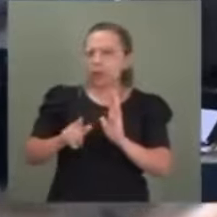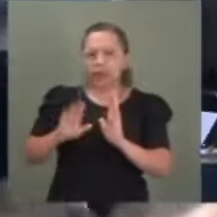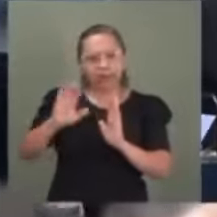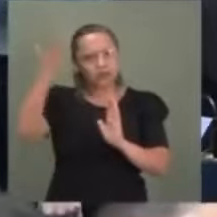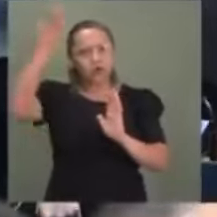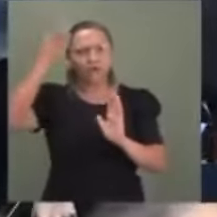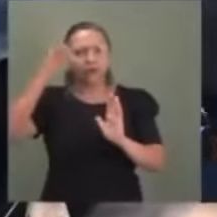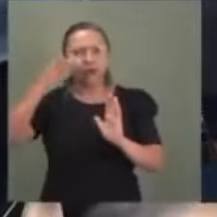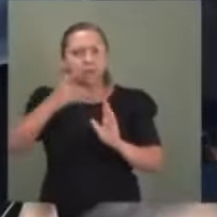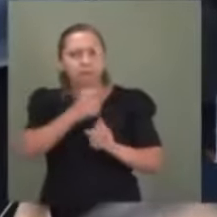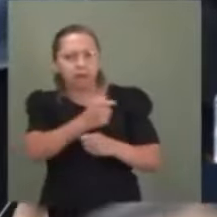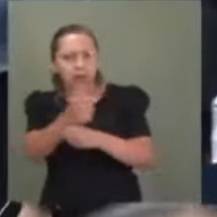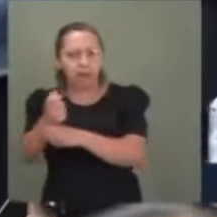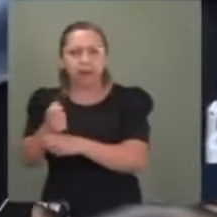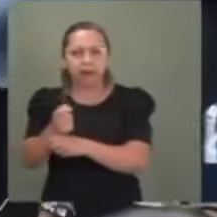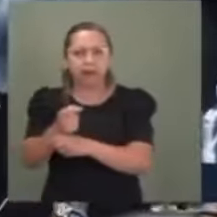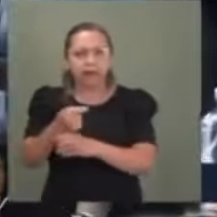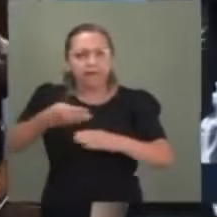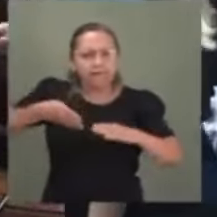E a gente sempre vê na prática